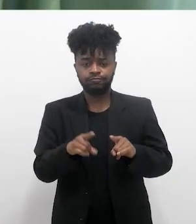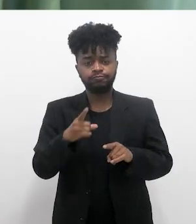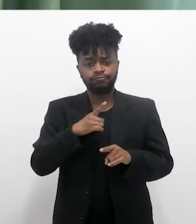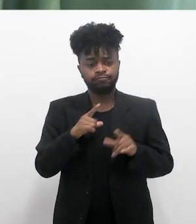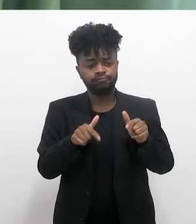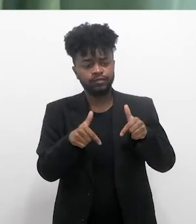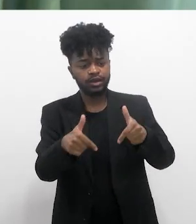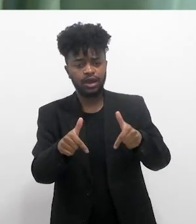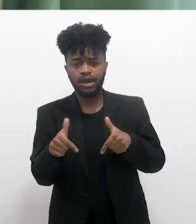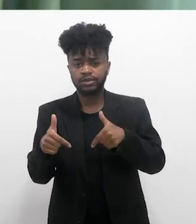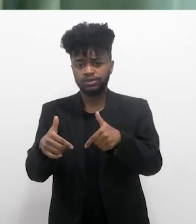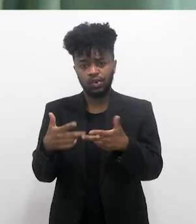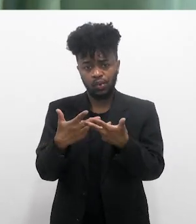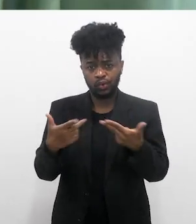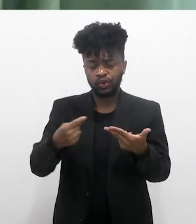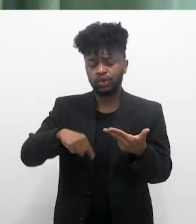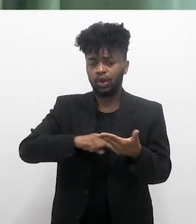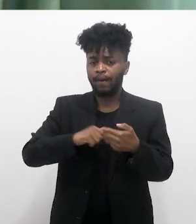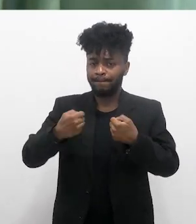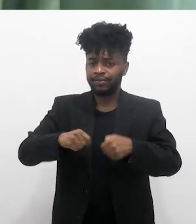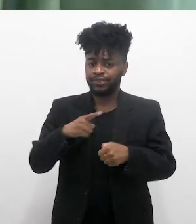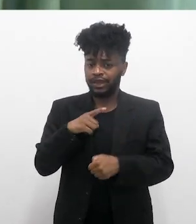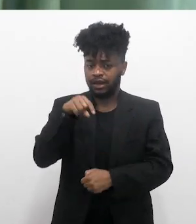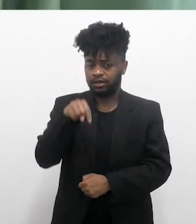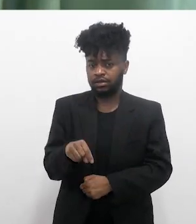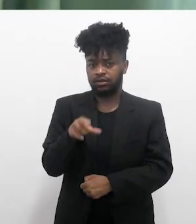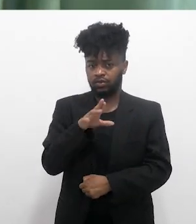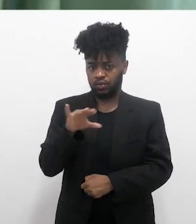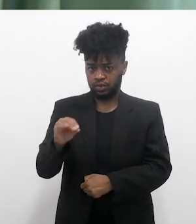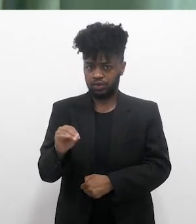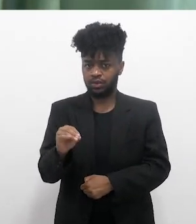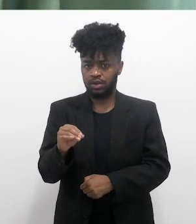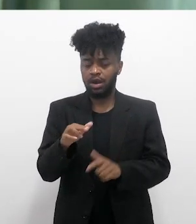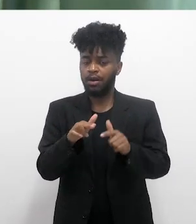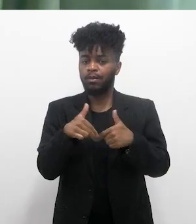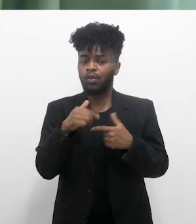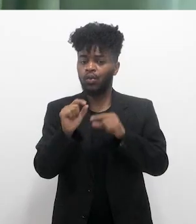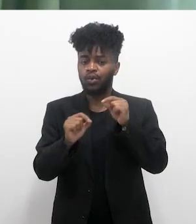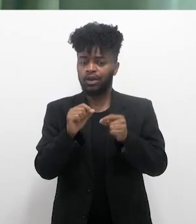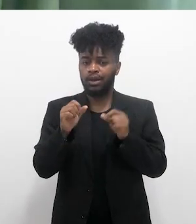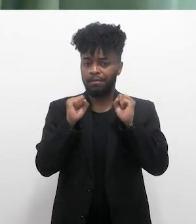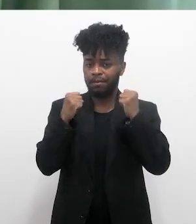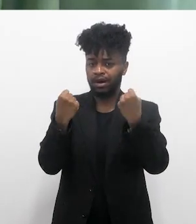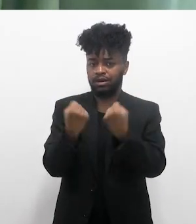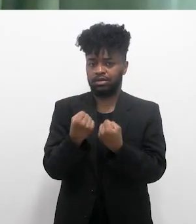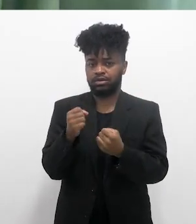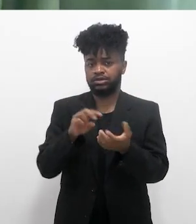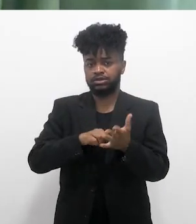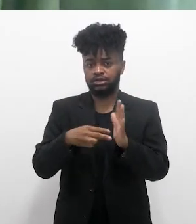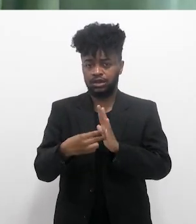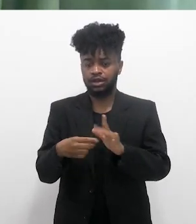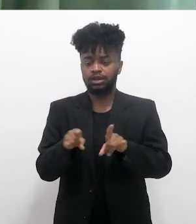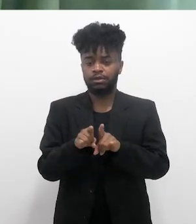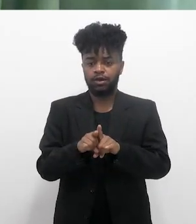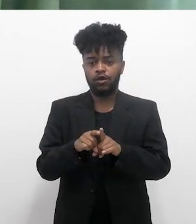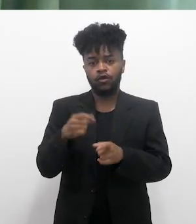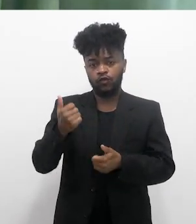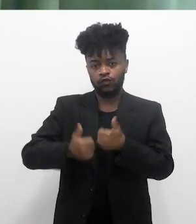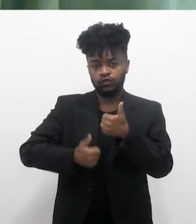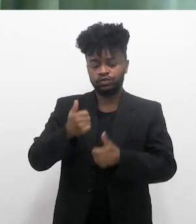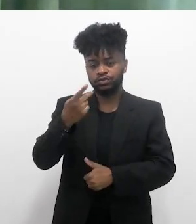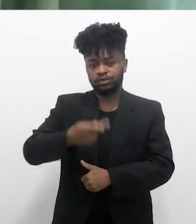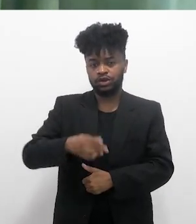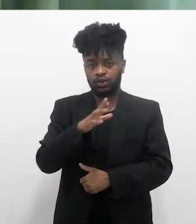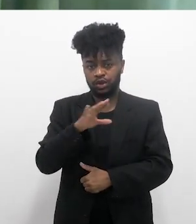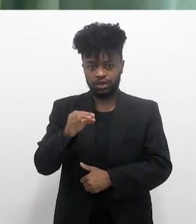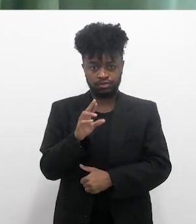coisa que deveríamos ter no Estado. Por tudo aquilo que o Maracanã representa, que o futebol representa do Rio, a gente